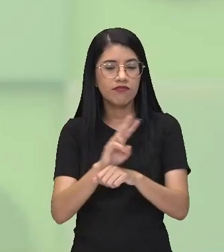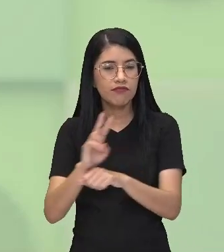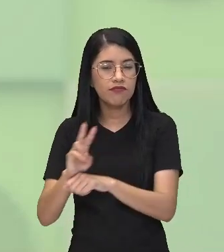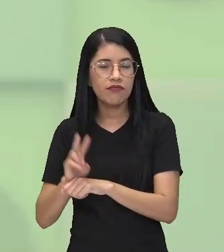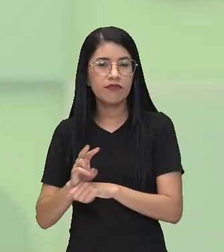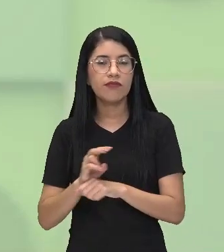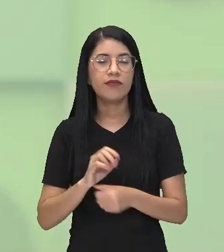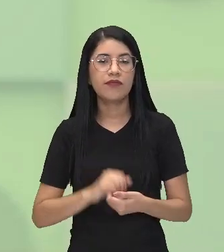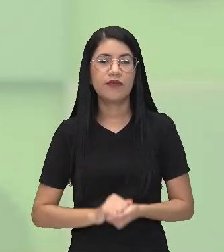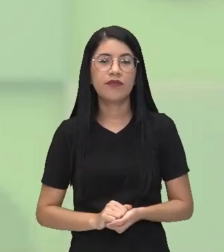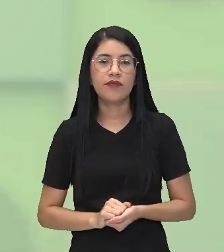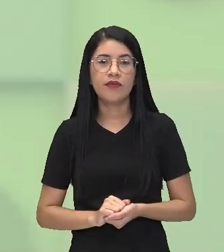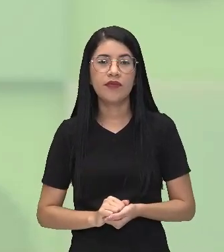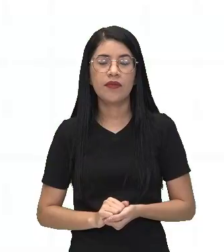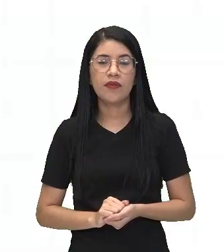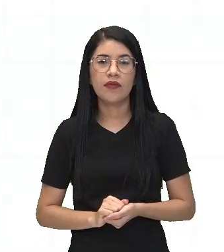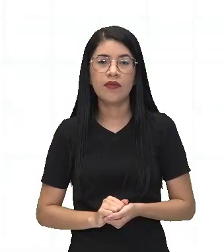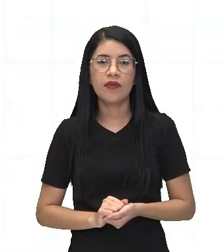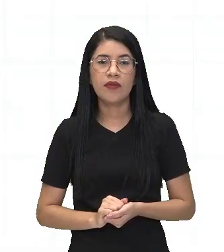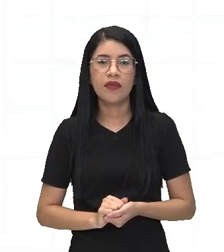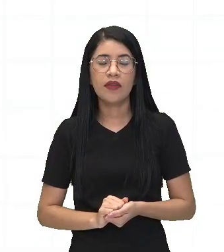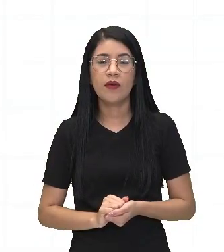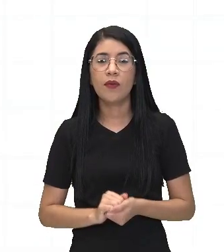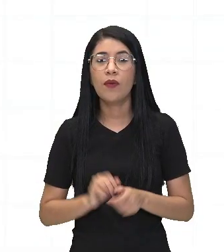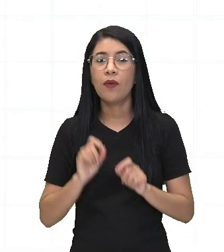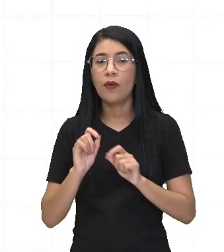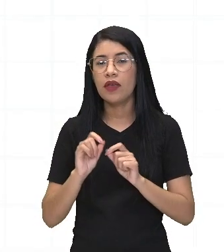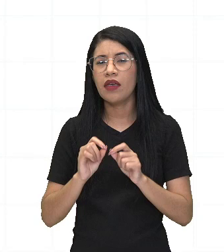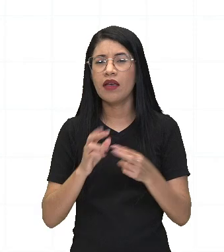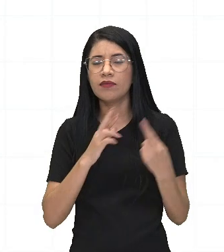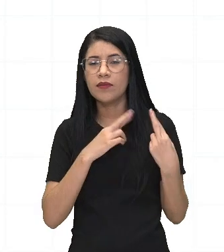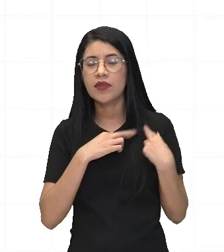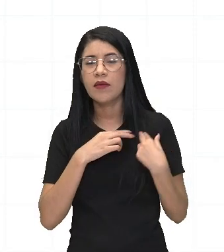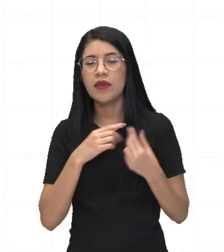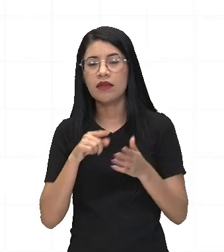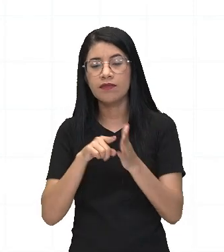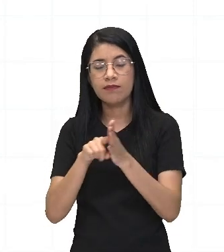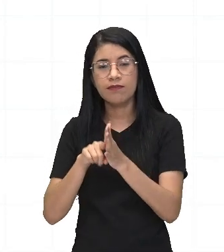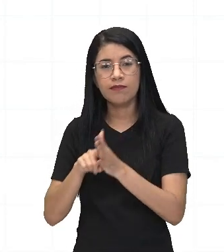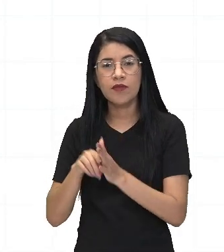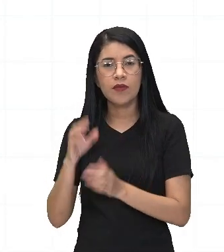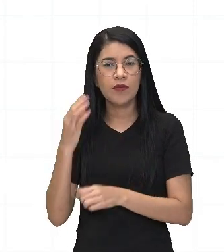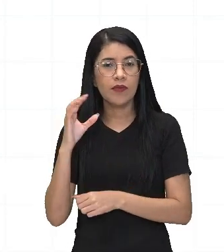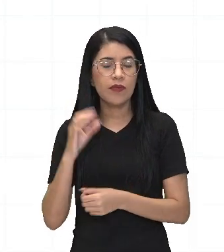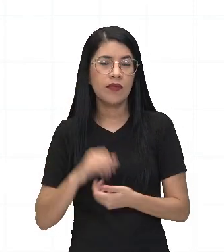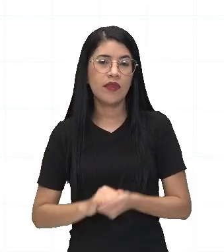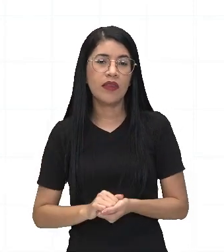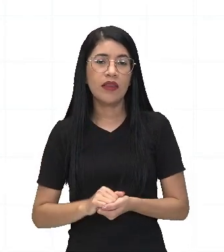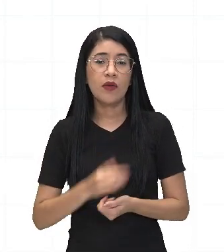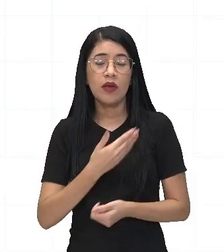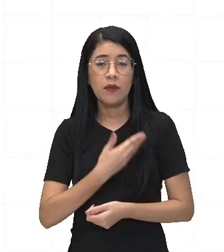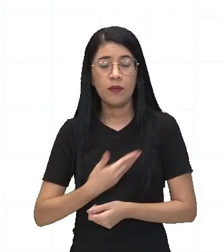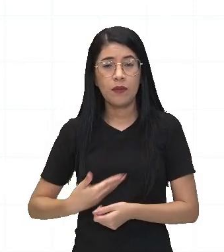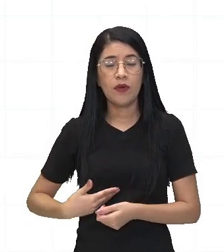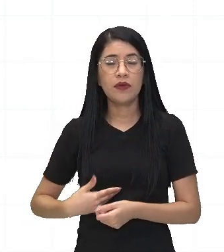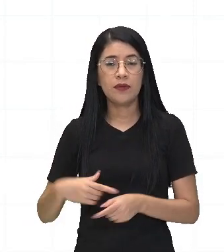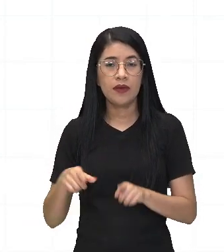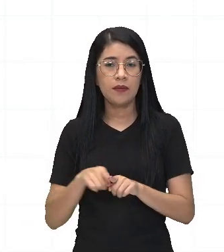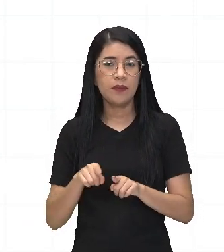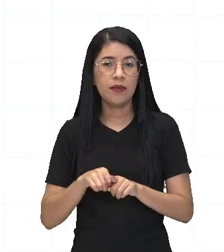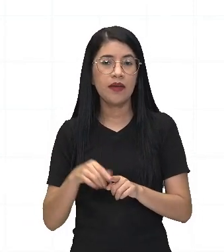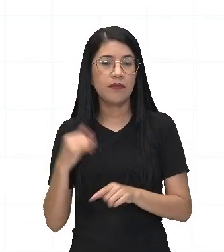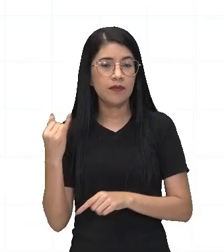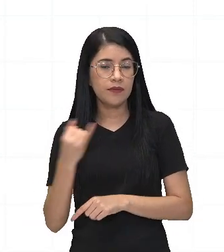aí que vem o papel dos pesquisadores. A ciência e as políticas públicas são muito importantes nesse processo.